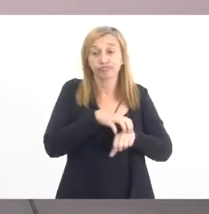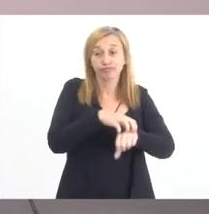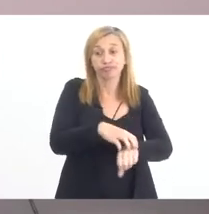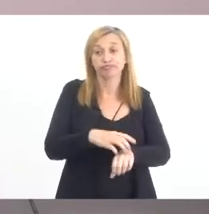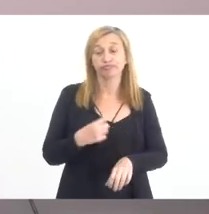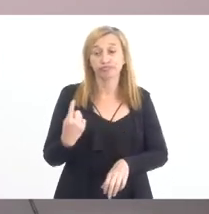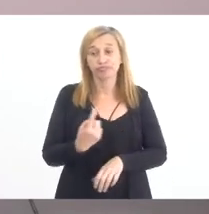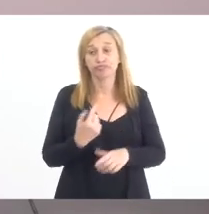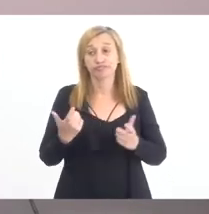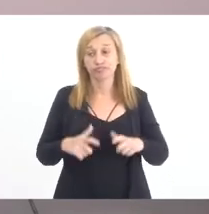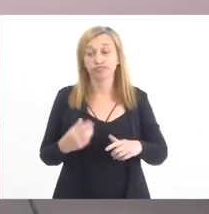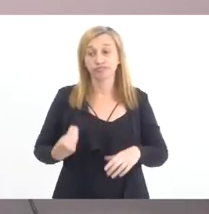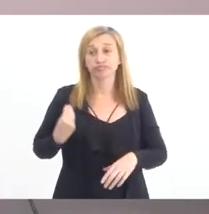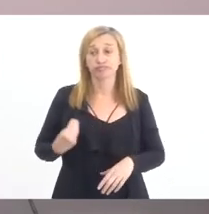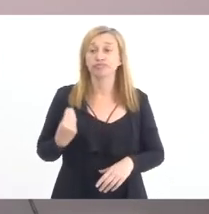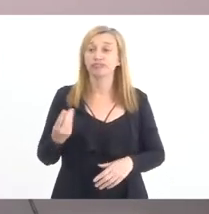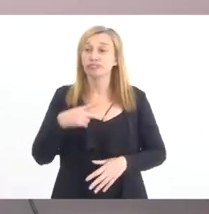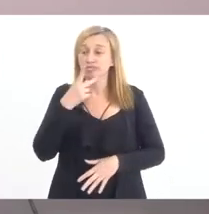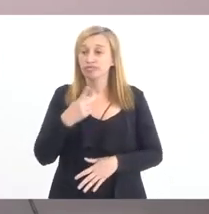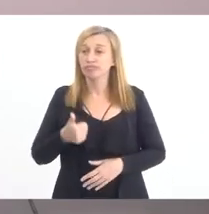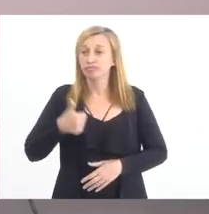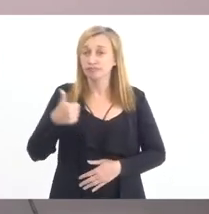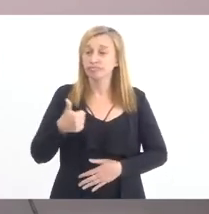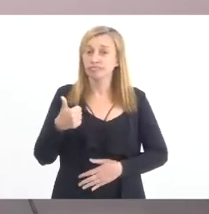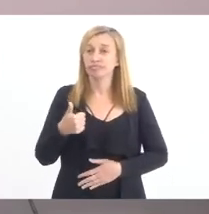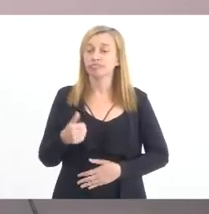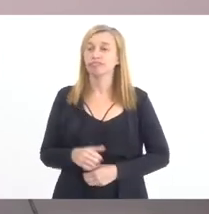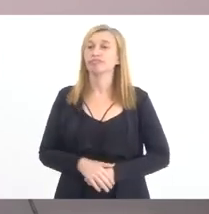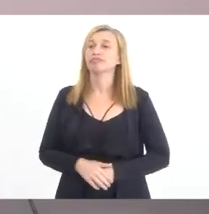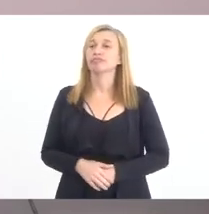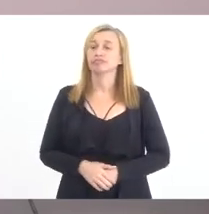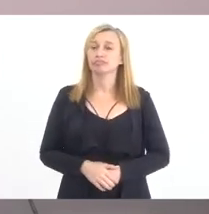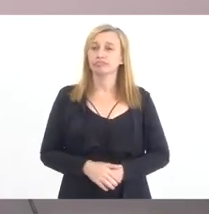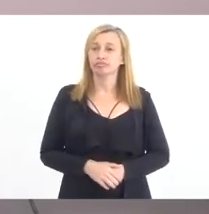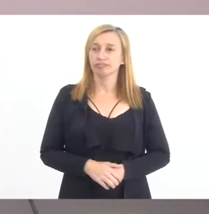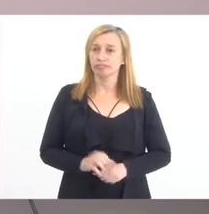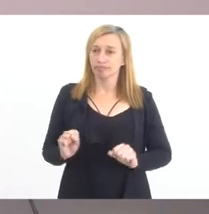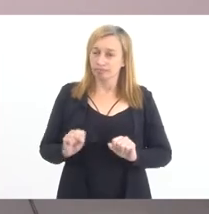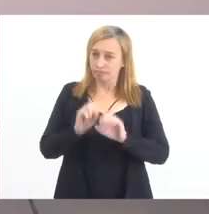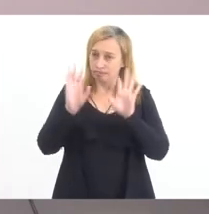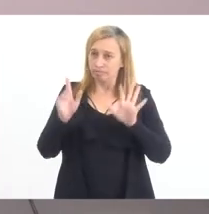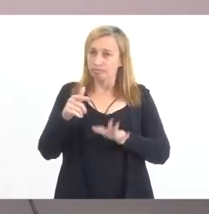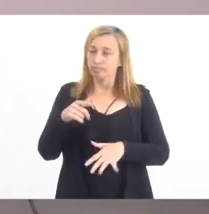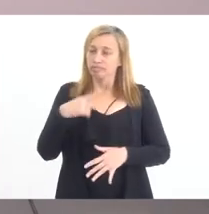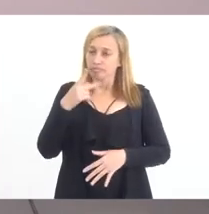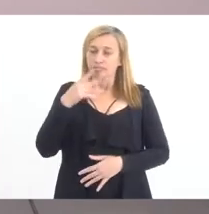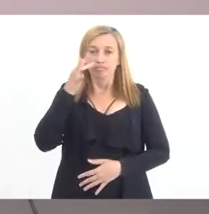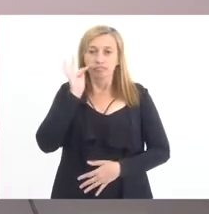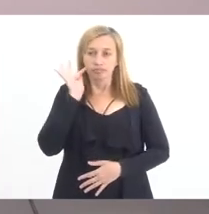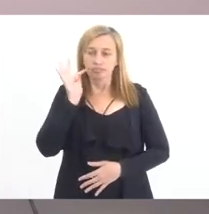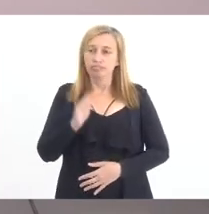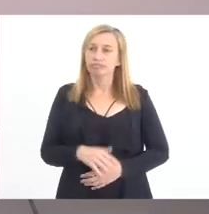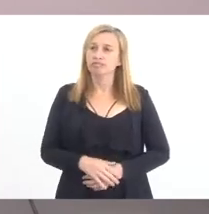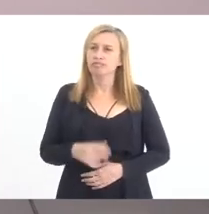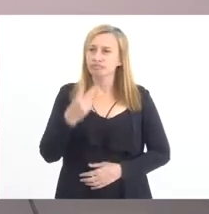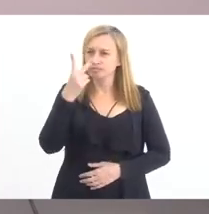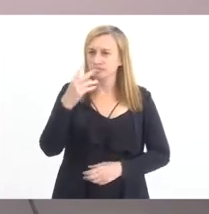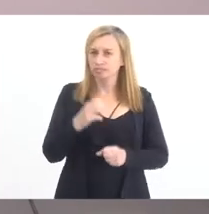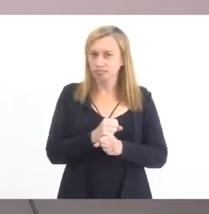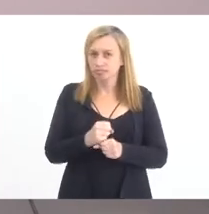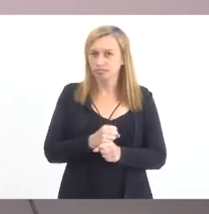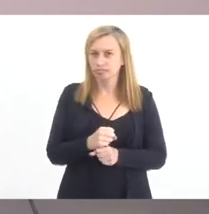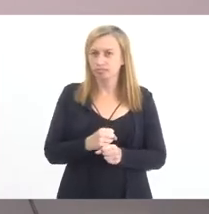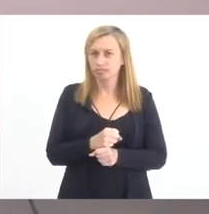região. Minhas considerações finais, primeiro, dizer bem claro, estava conversando com o Flávio Serafim sobre isso, que daqui a